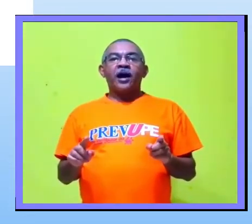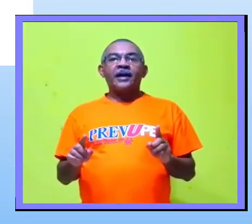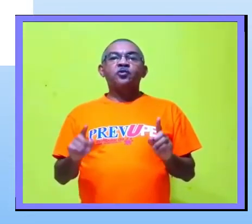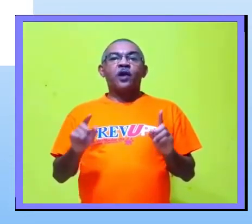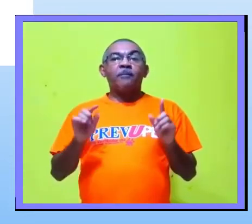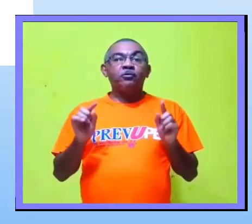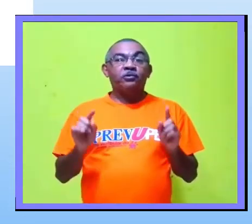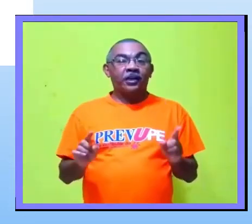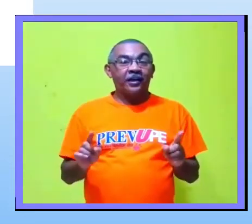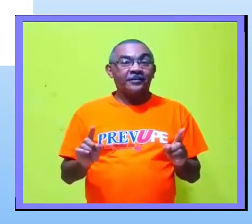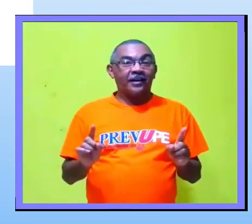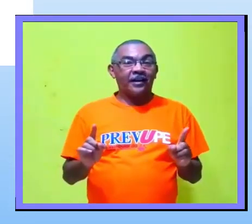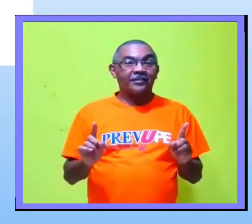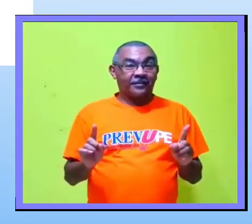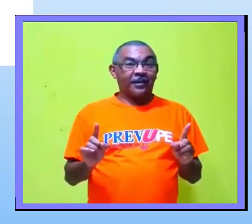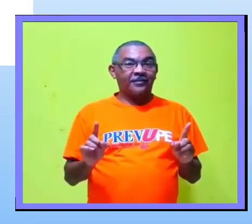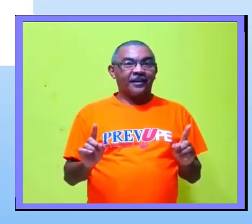carbono